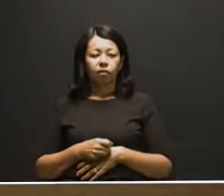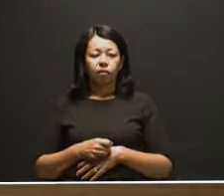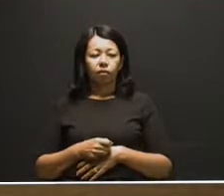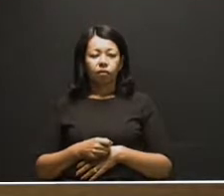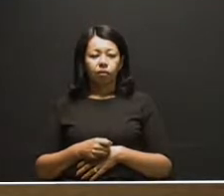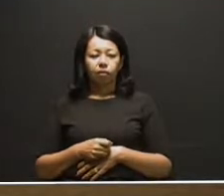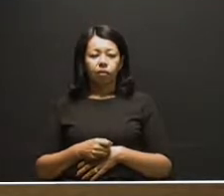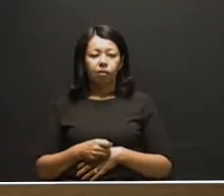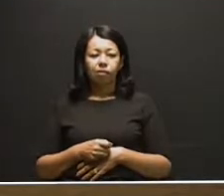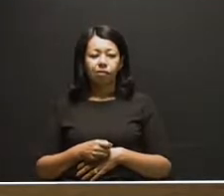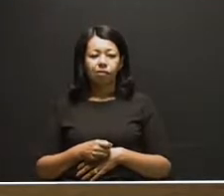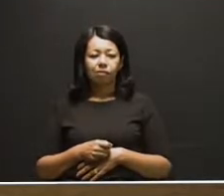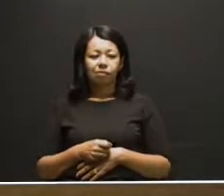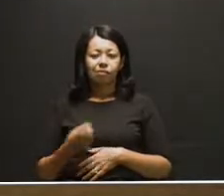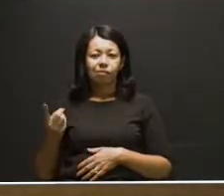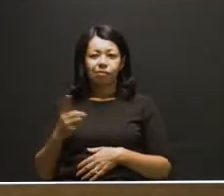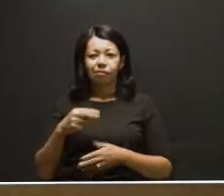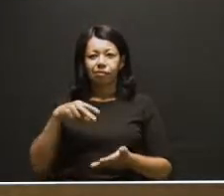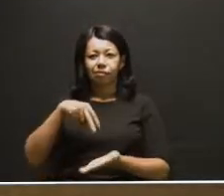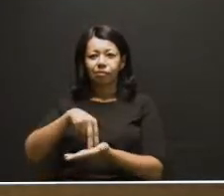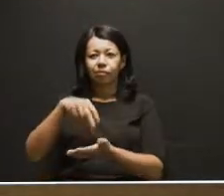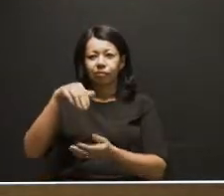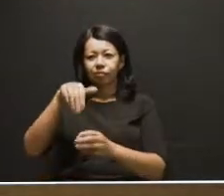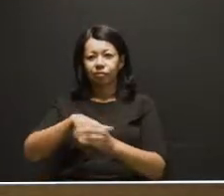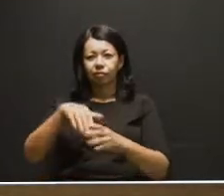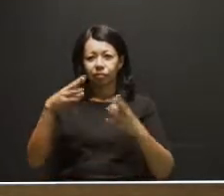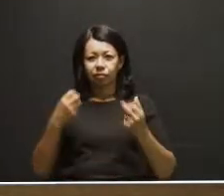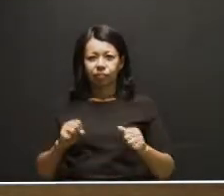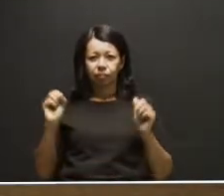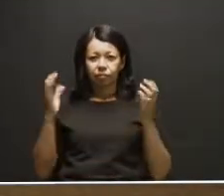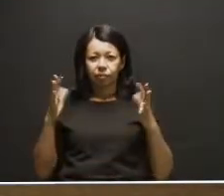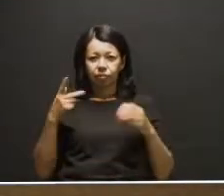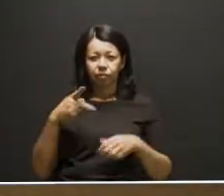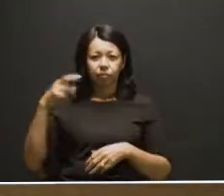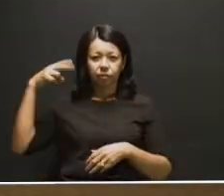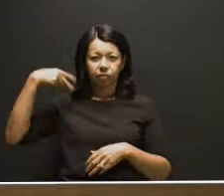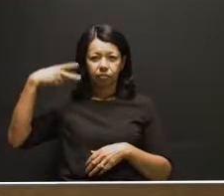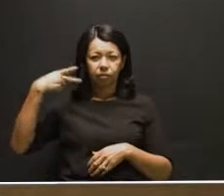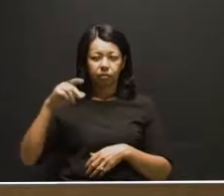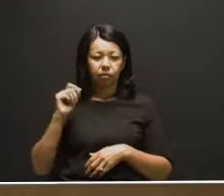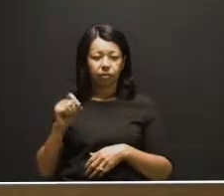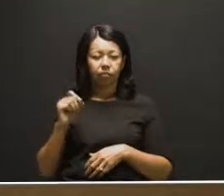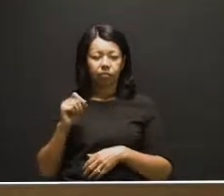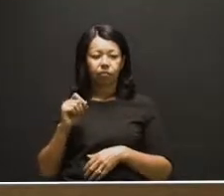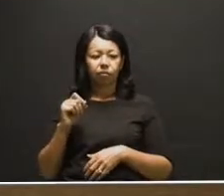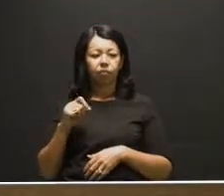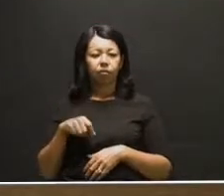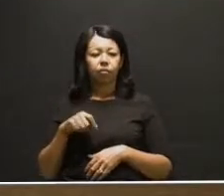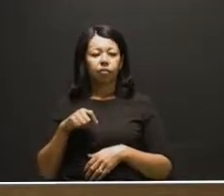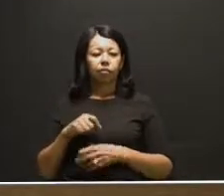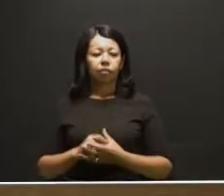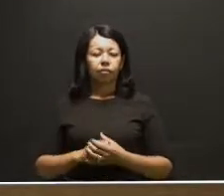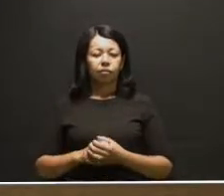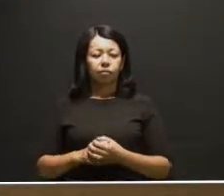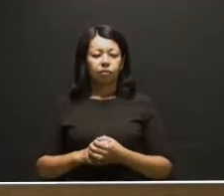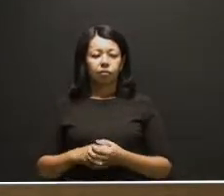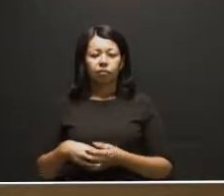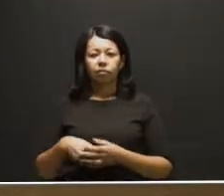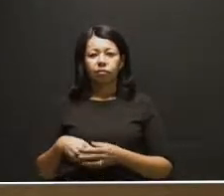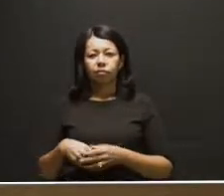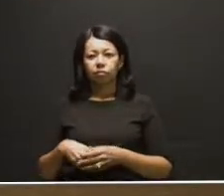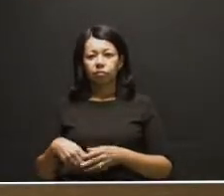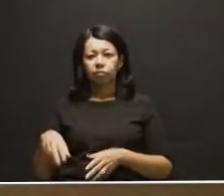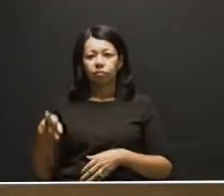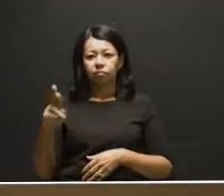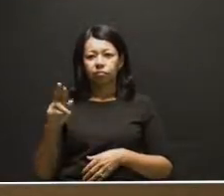é bom venho à tribuna para votar favorável parabéns ao vereador o clã que nesse